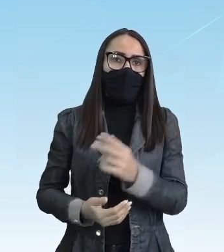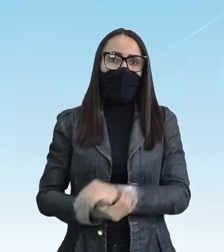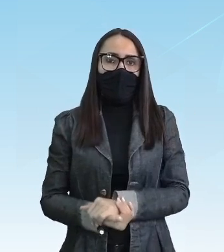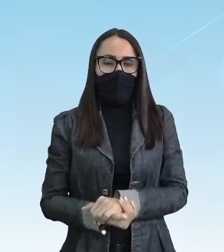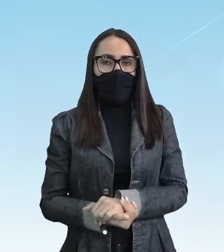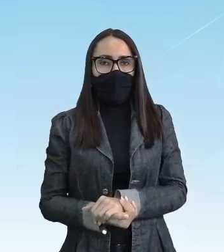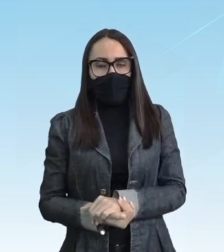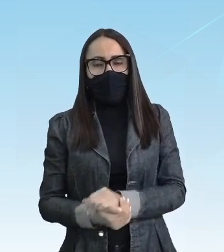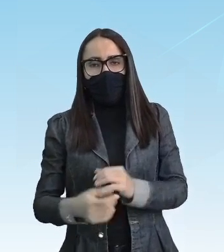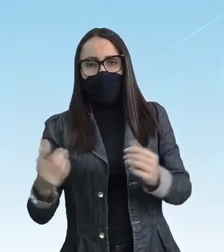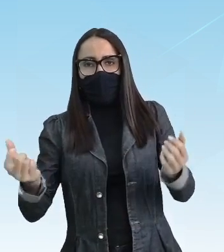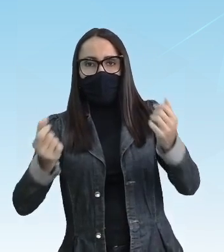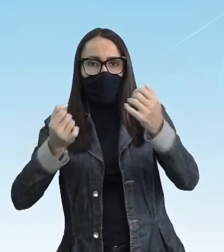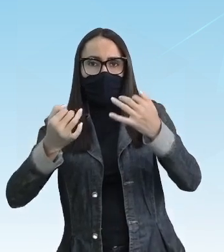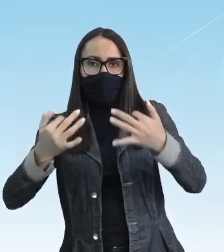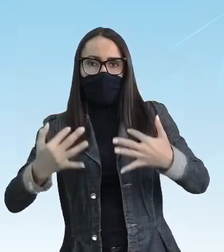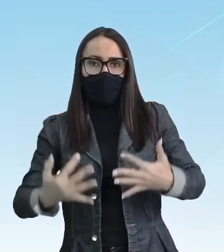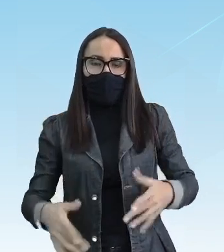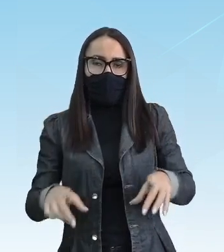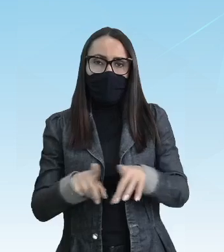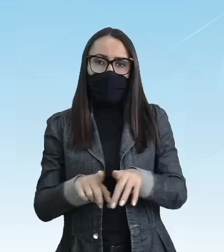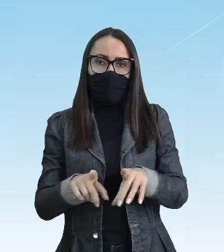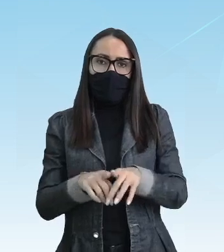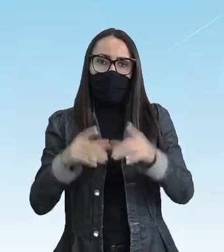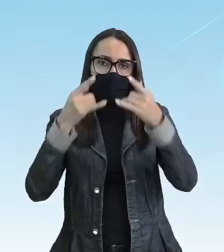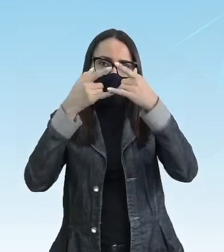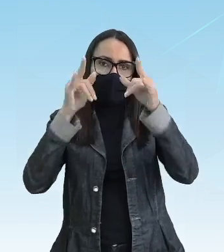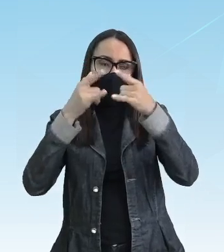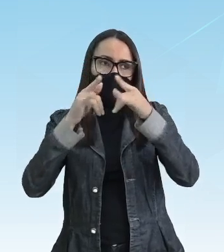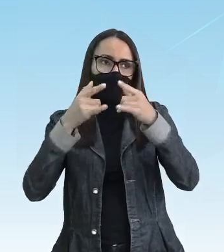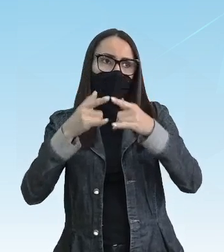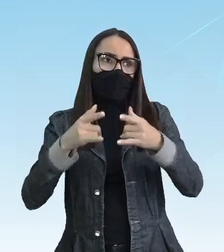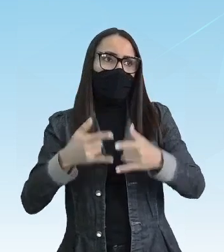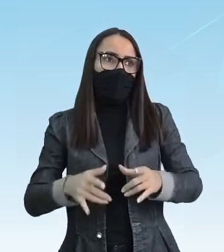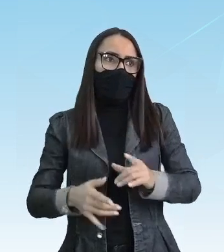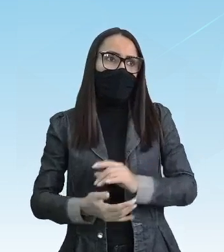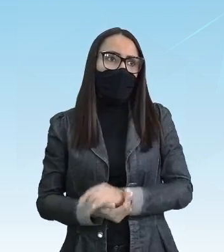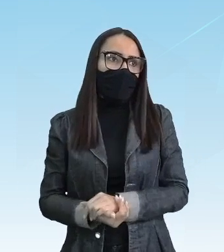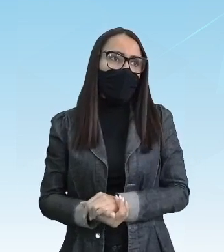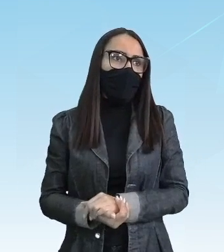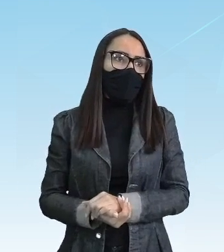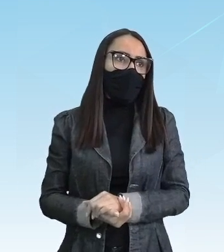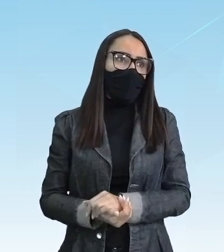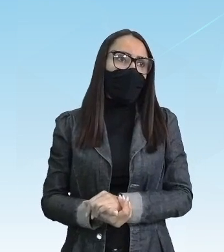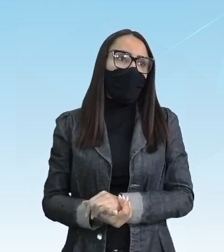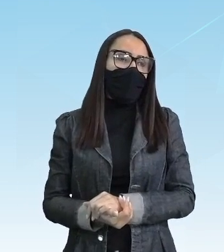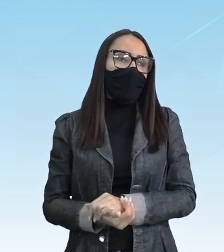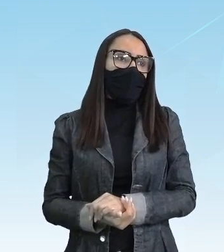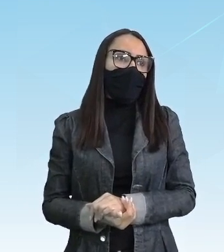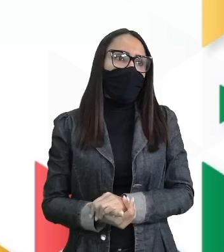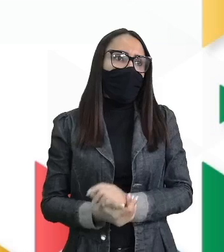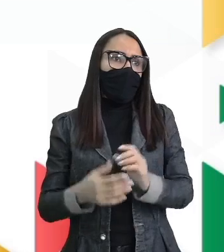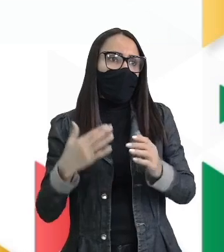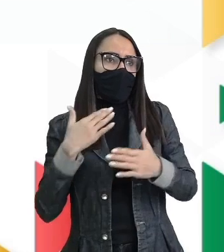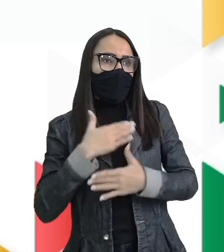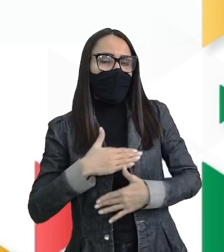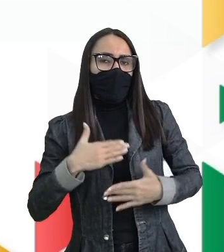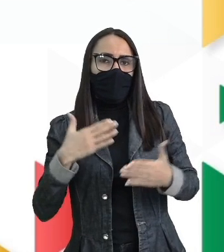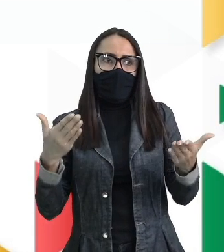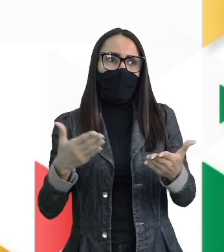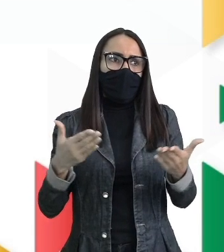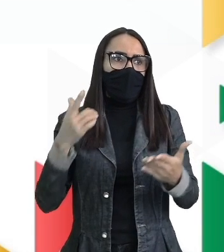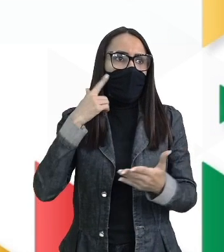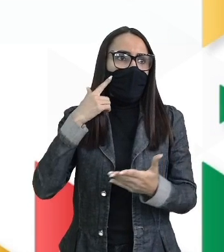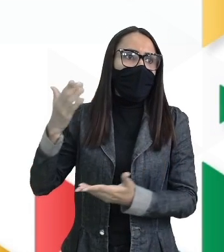se trata aí do esqueleto axial e apendicular, eu gostaria agora que essa imagem